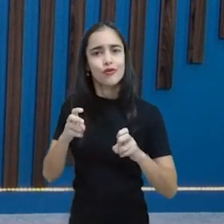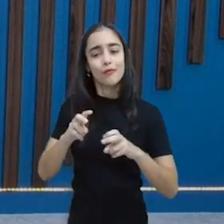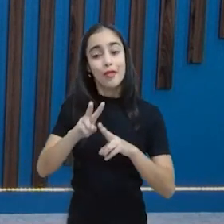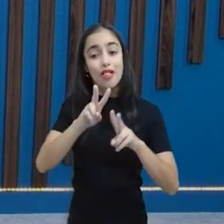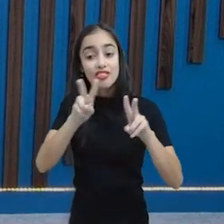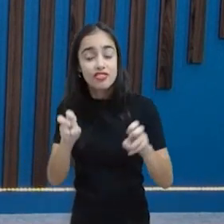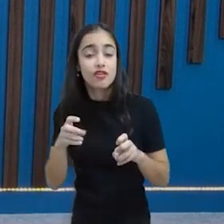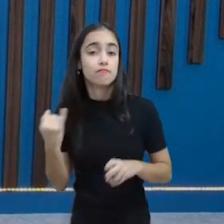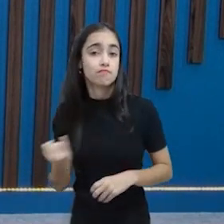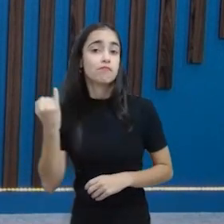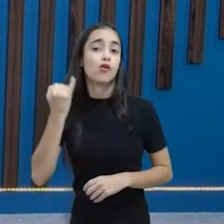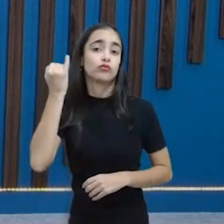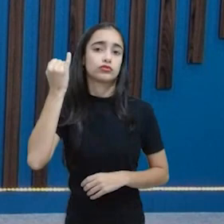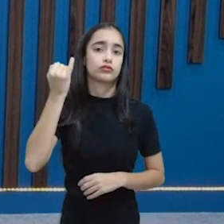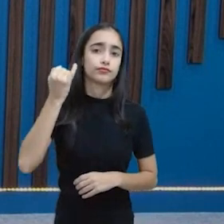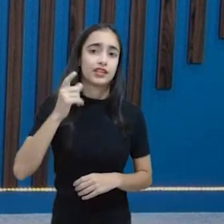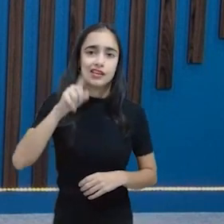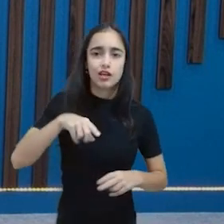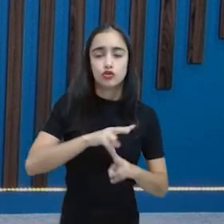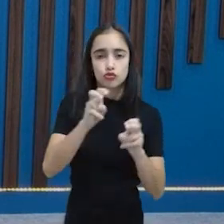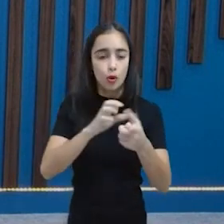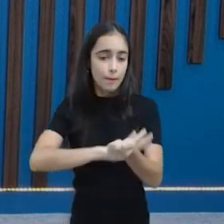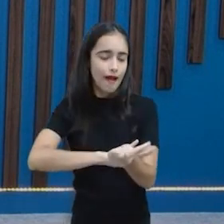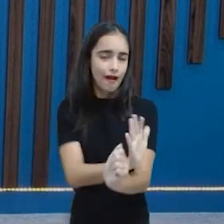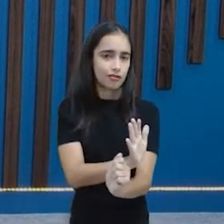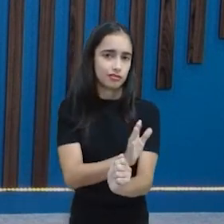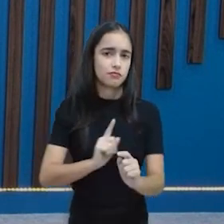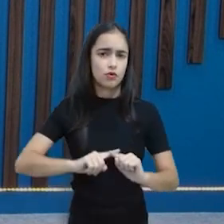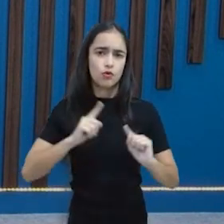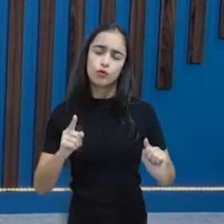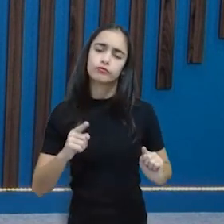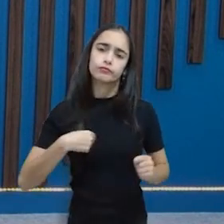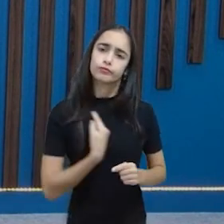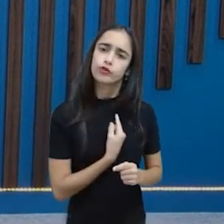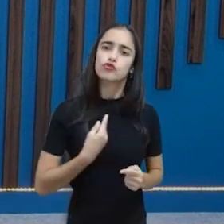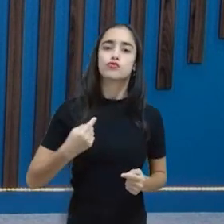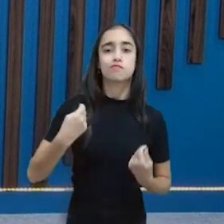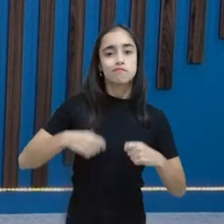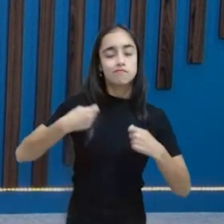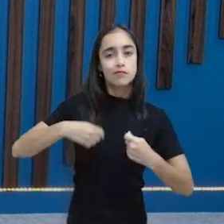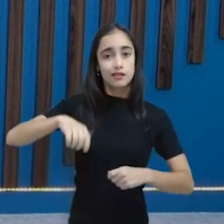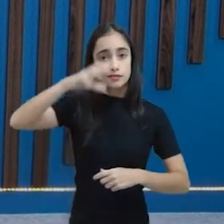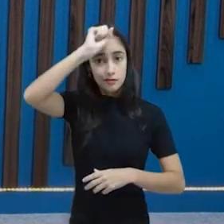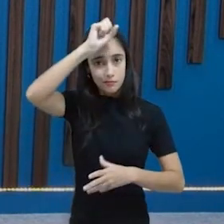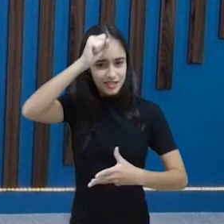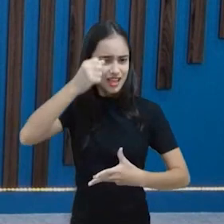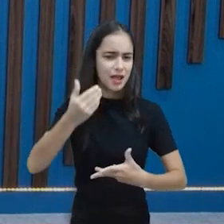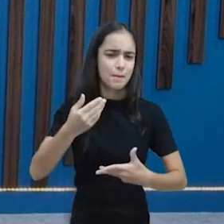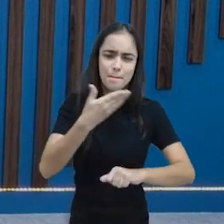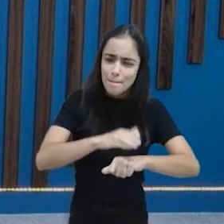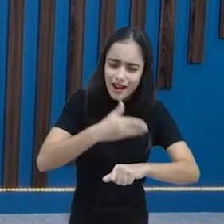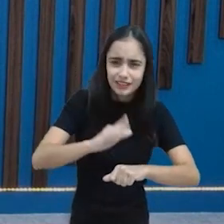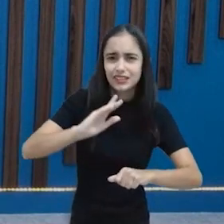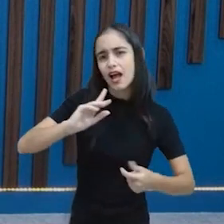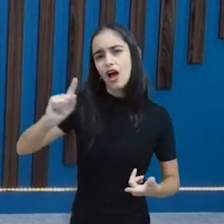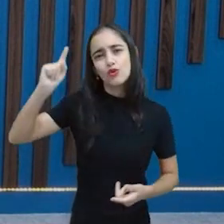nossa sociedade, que é a questão do racismo, né? E a gente precisa trabalhar isso diariamente, todos os dias do